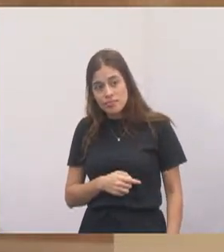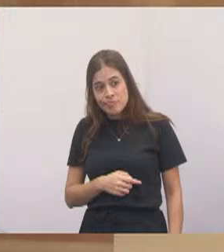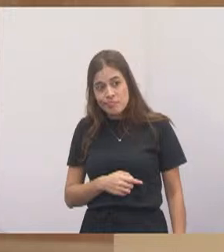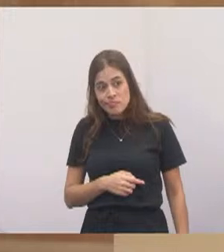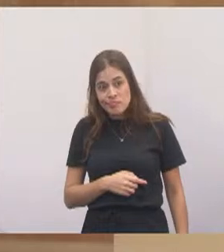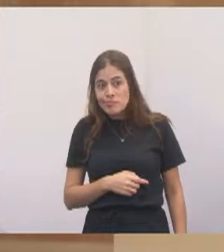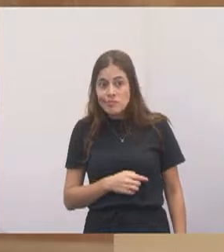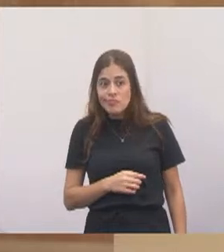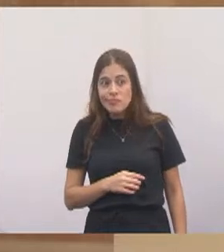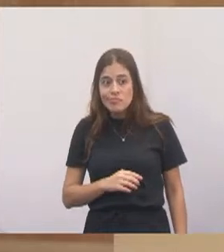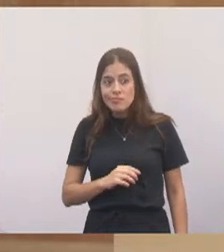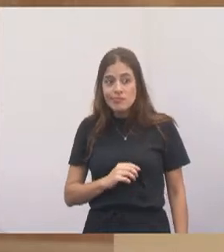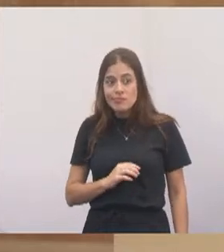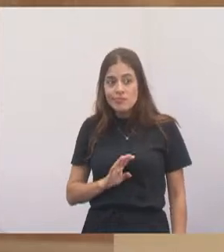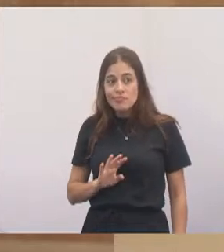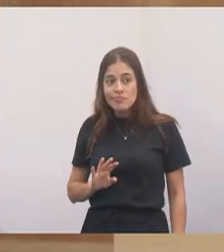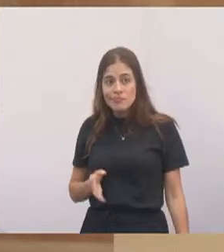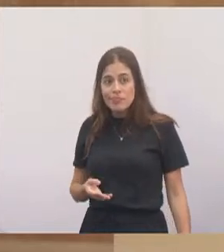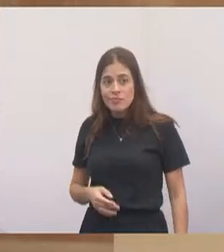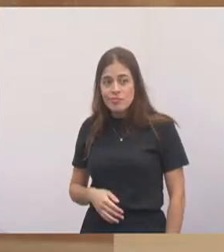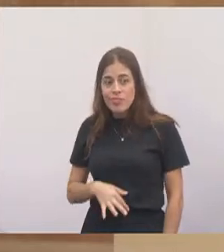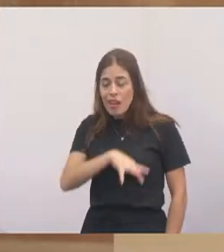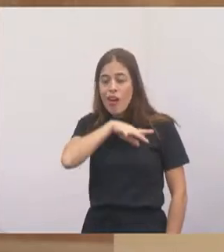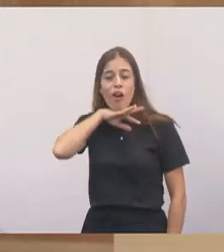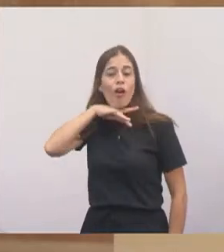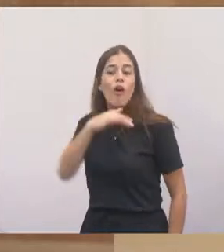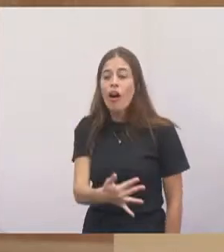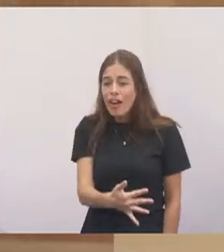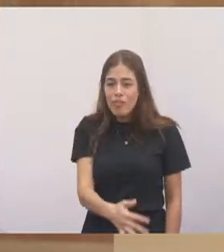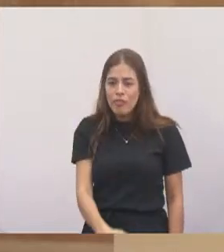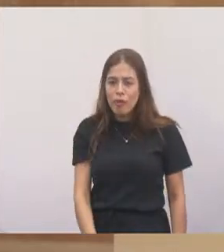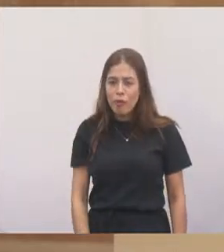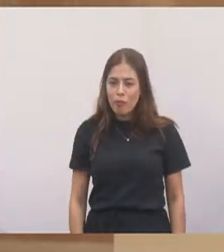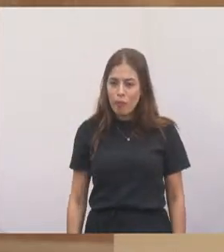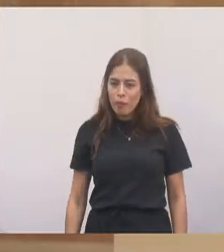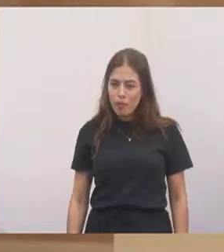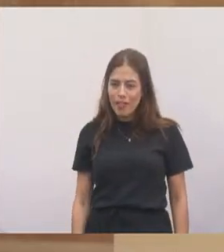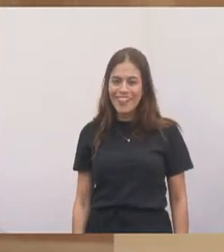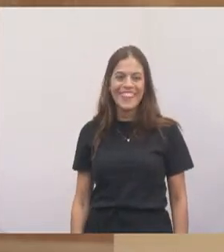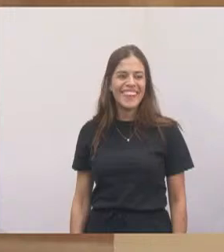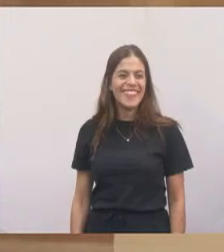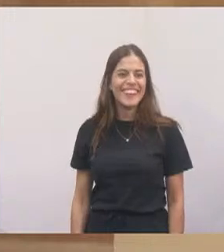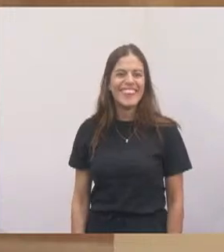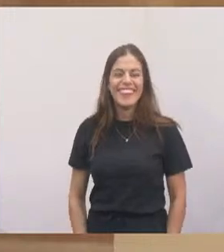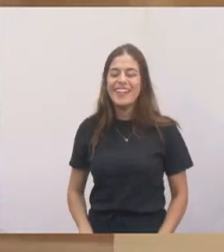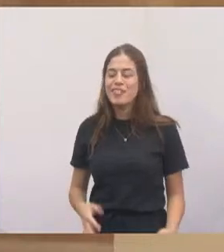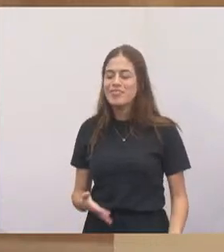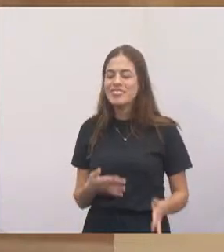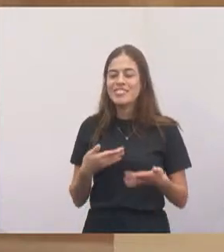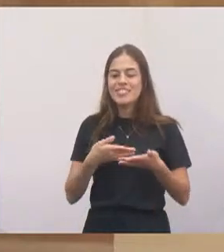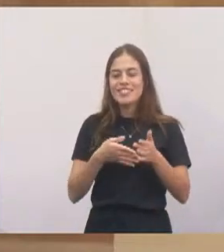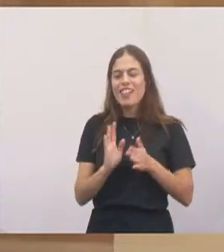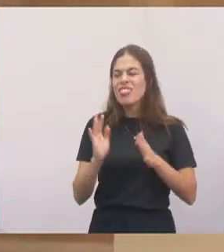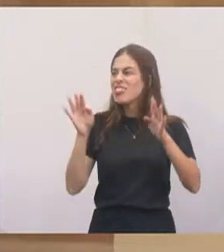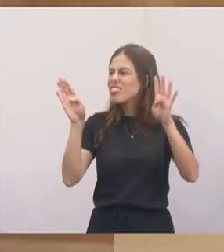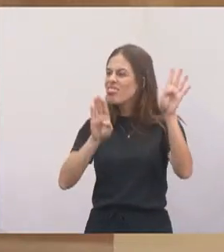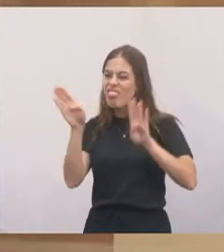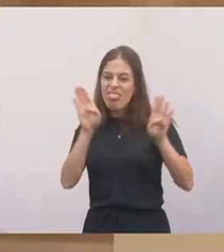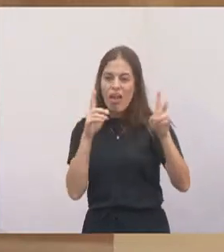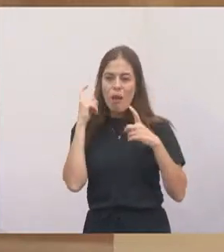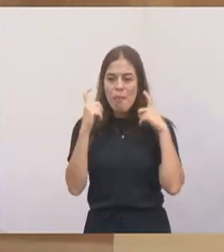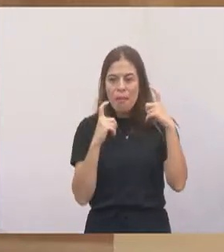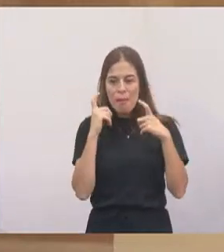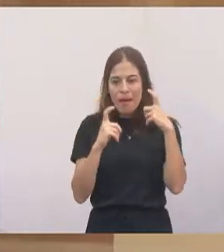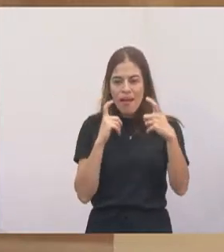ridículo, entendeu? Não tem cabimento, o que eu li aqui não justifica, né? Entrar, licitação, preocupação com as